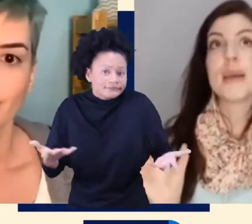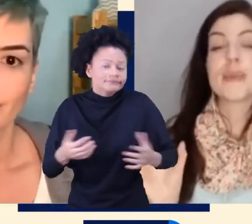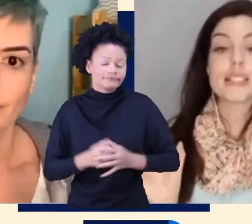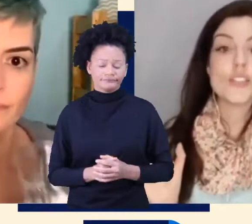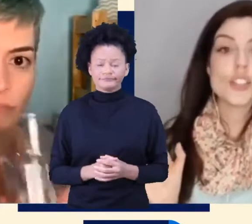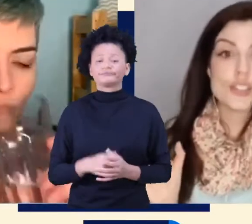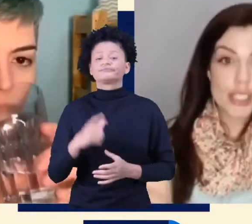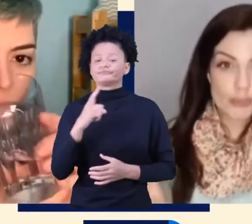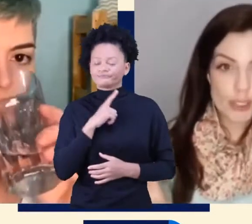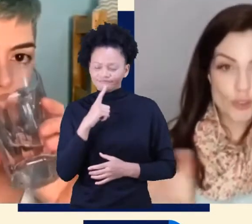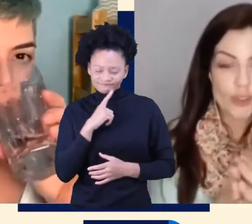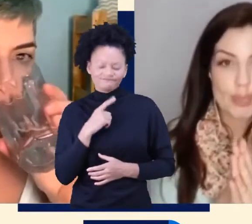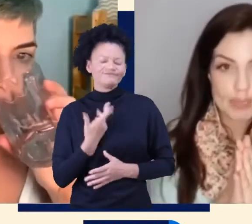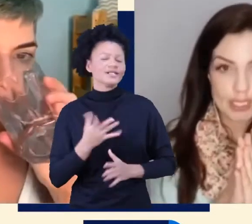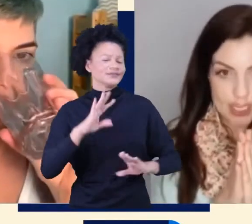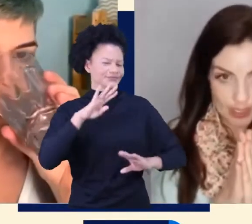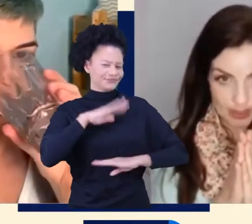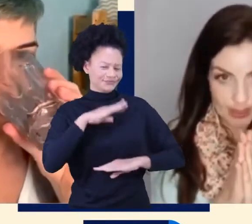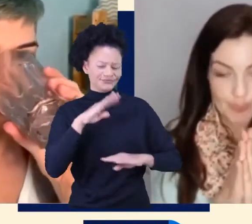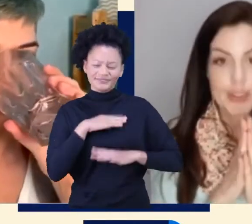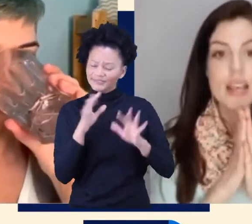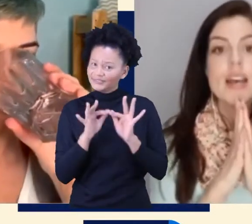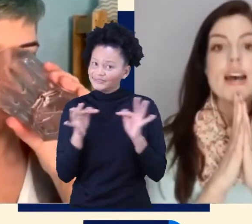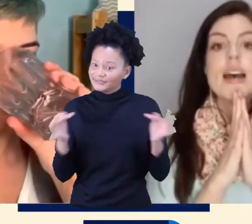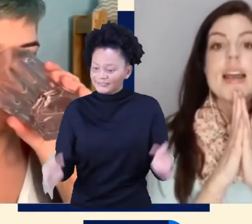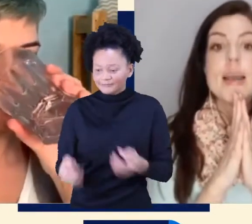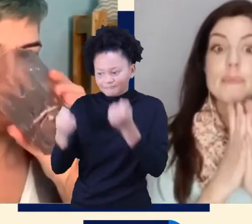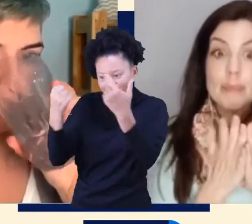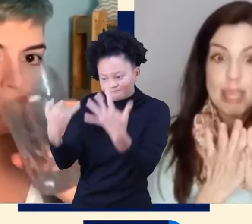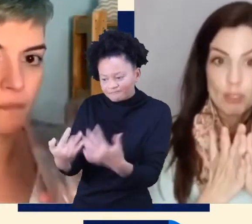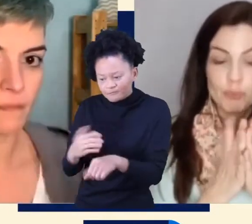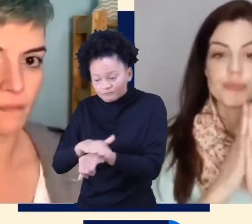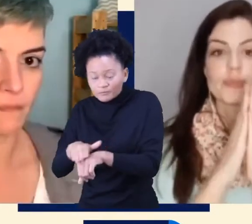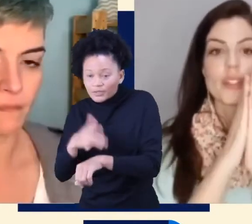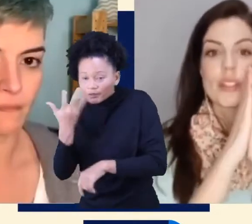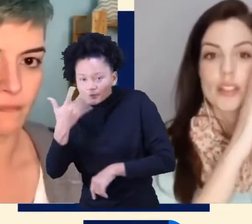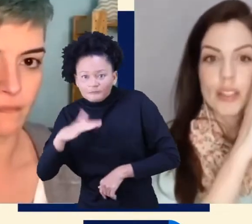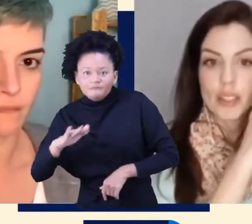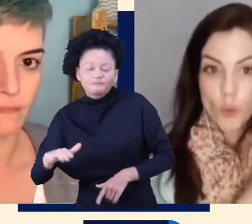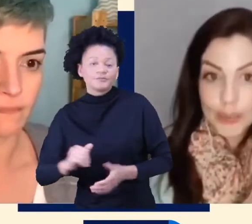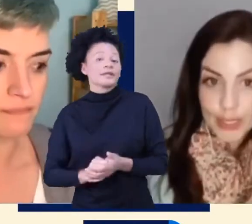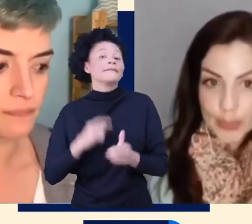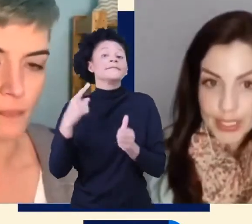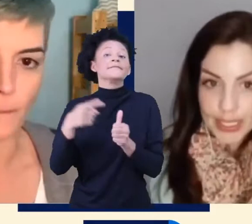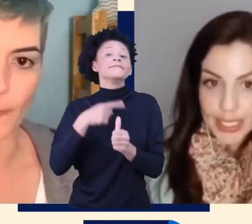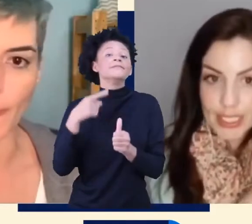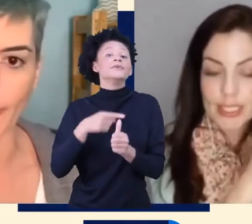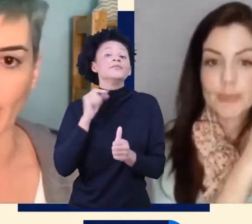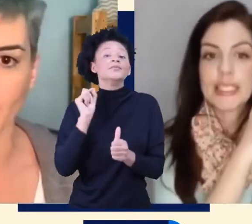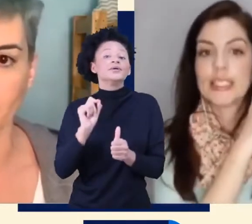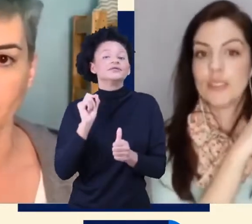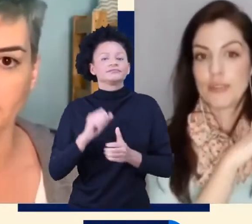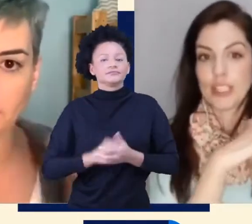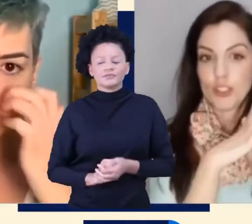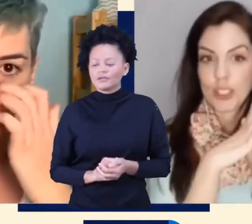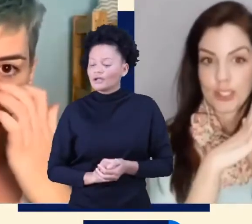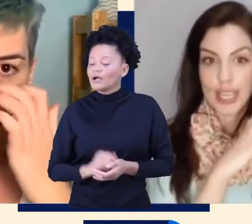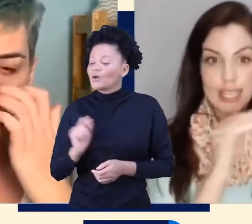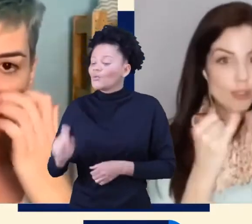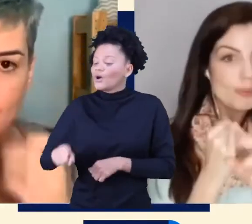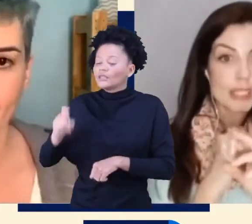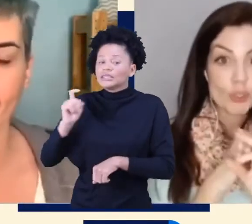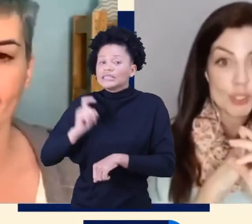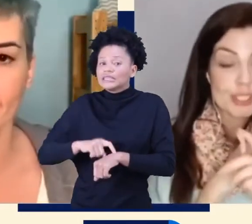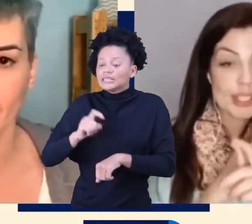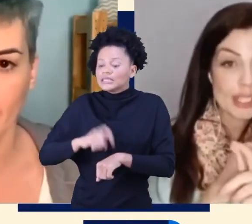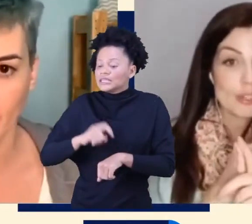forma que é bastante simples de falar para a criança. Primeiro, quanto tempo essa criança está passando na frente das